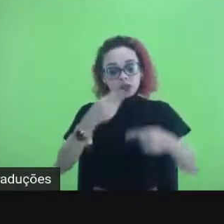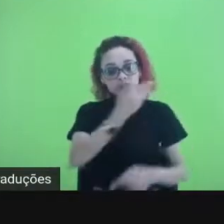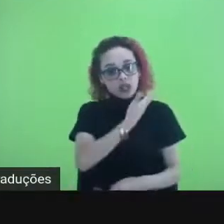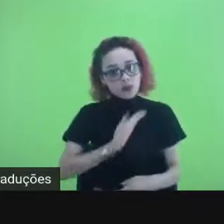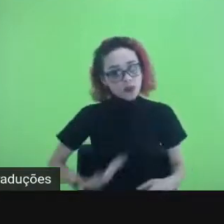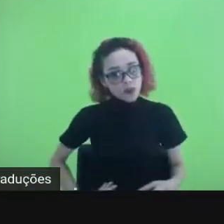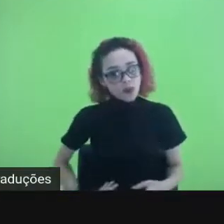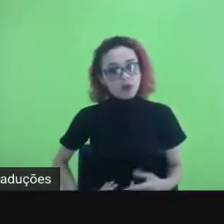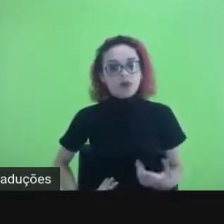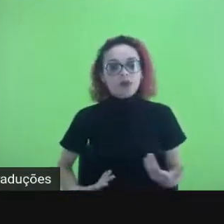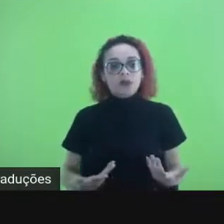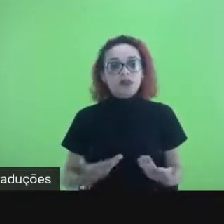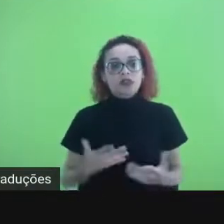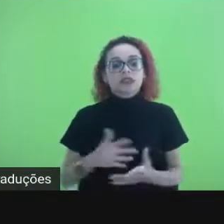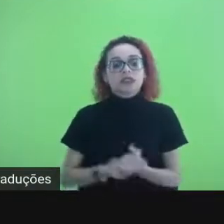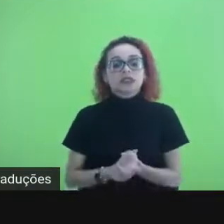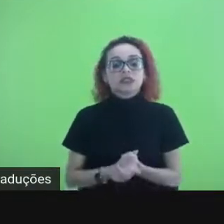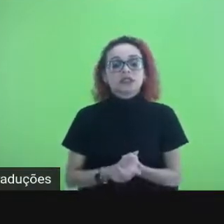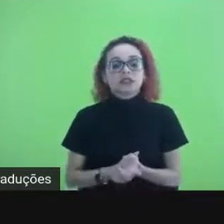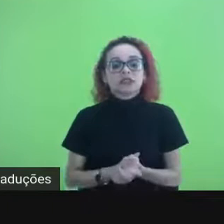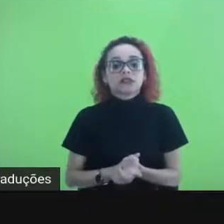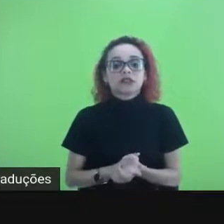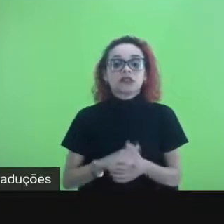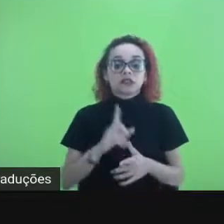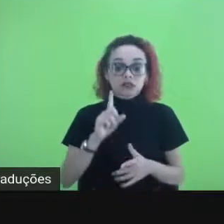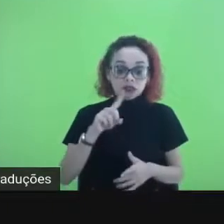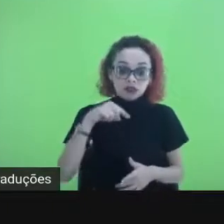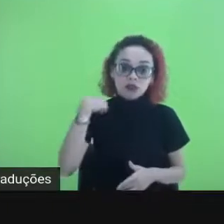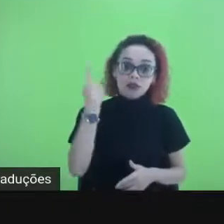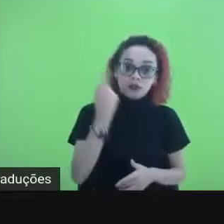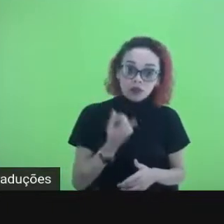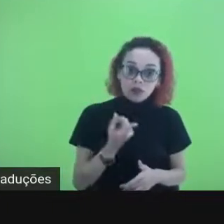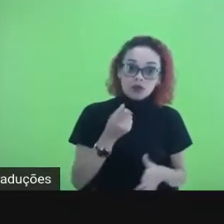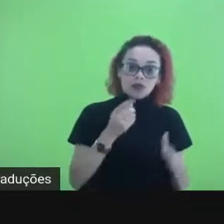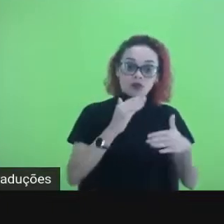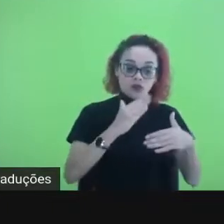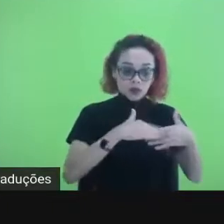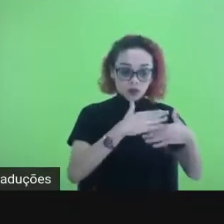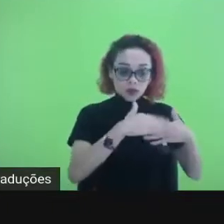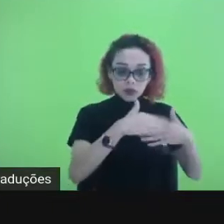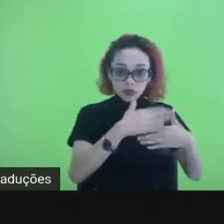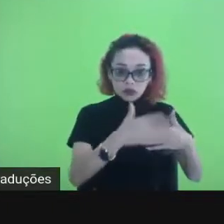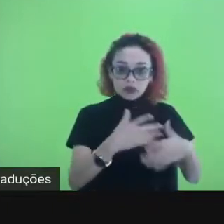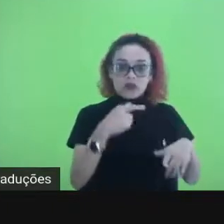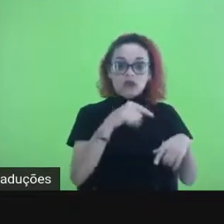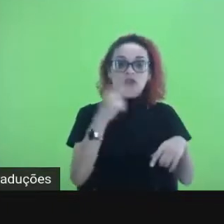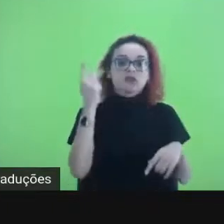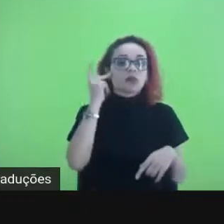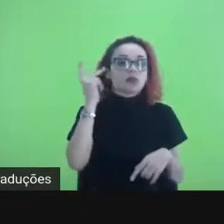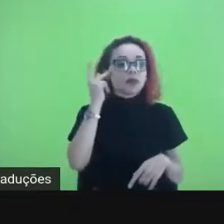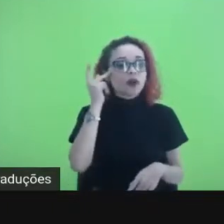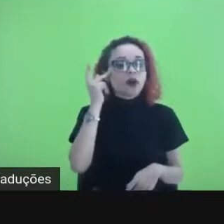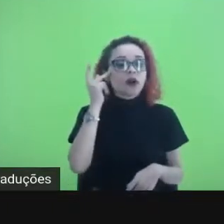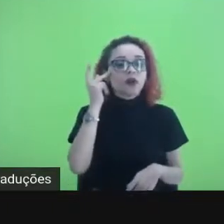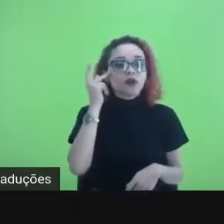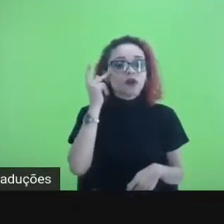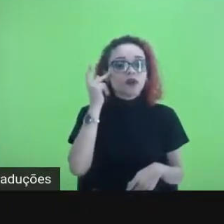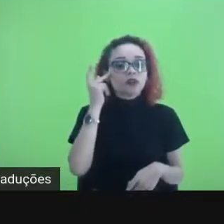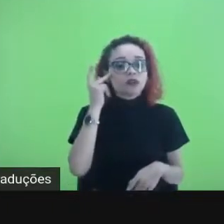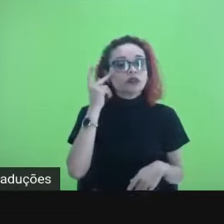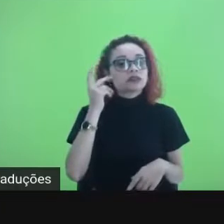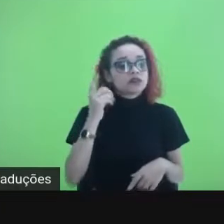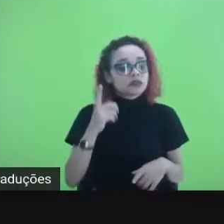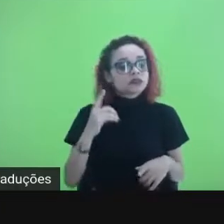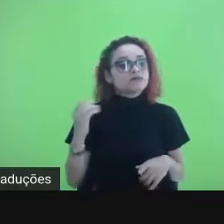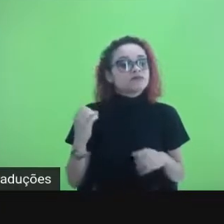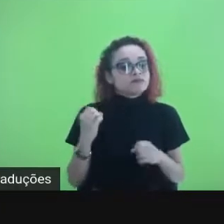né. E aí, depois desse processo em São Paulo, que foi muito intenso,